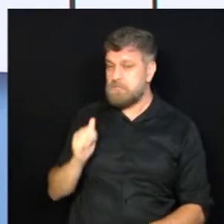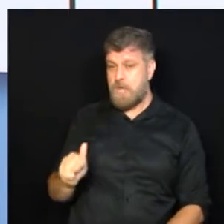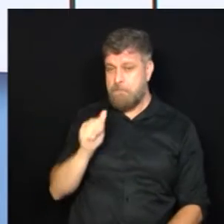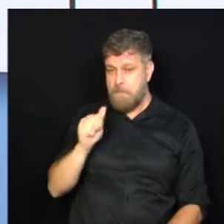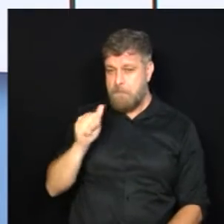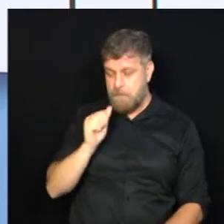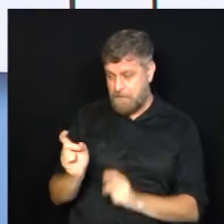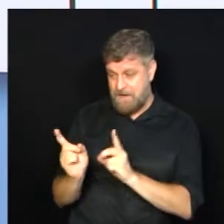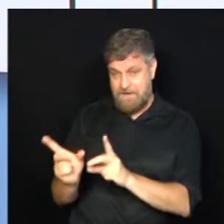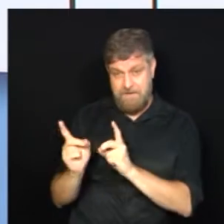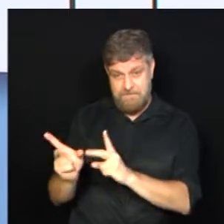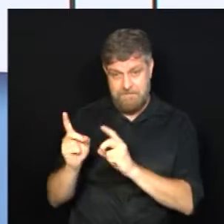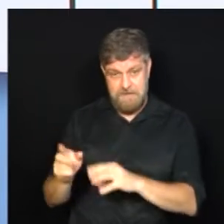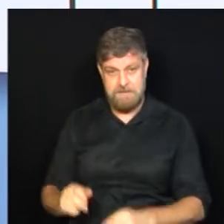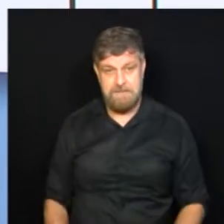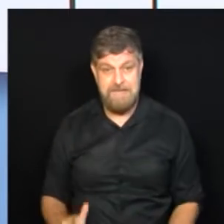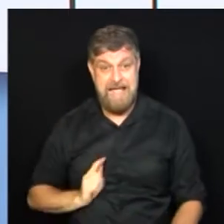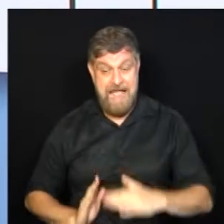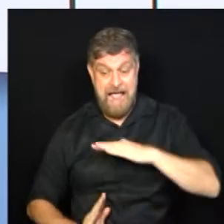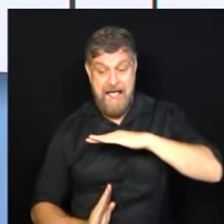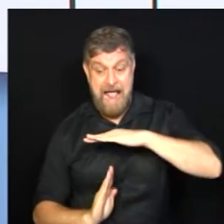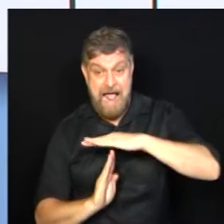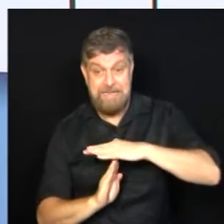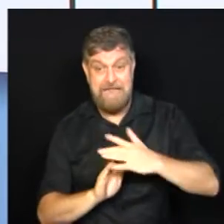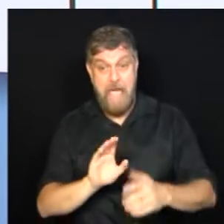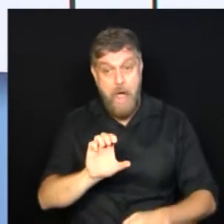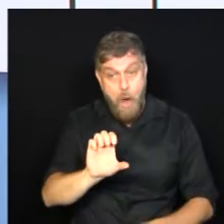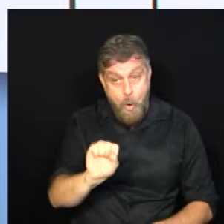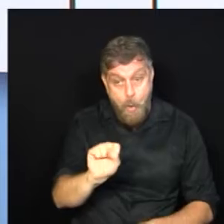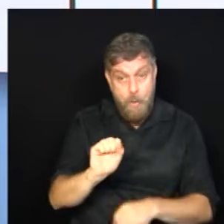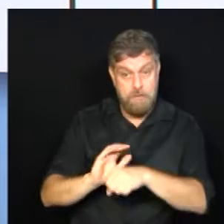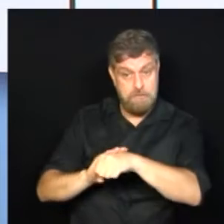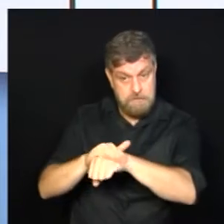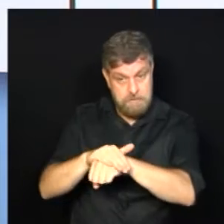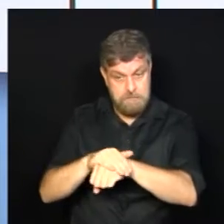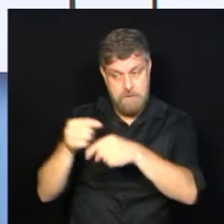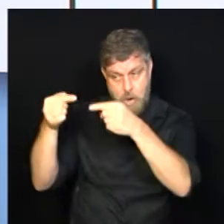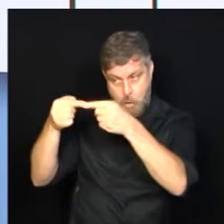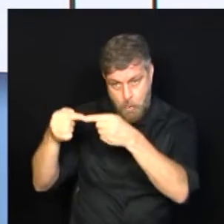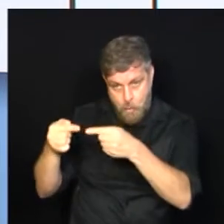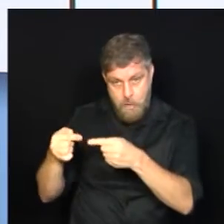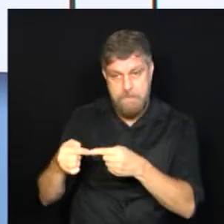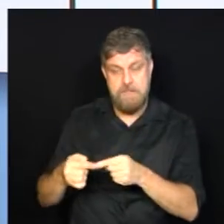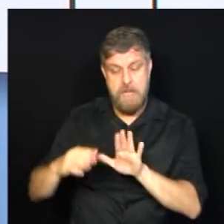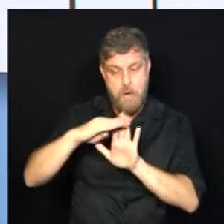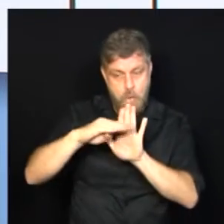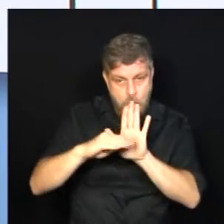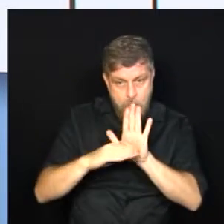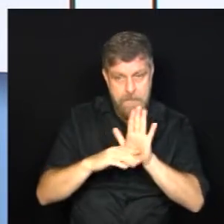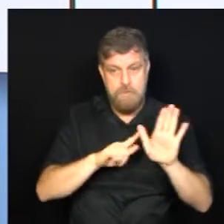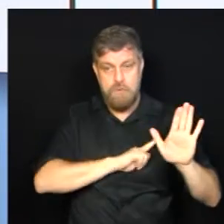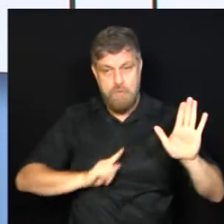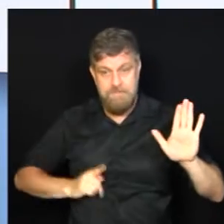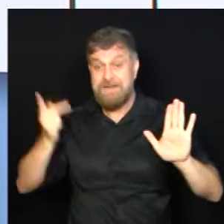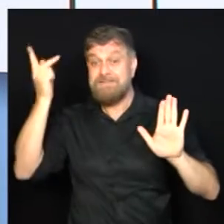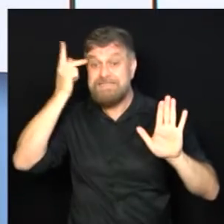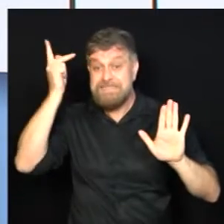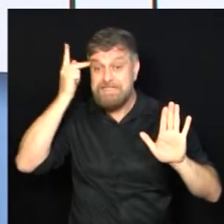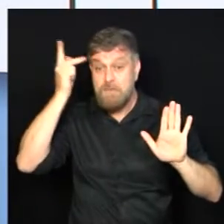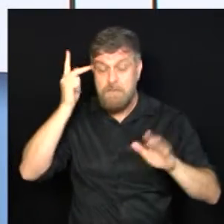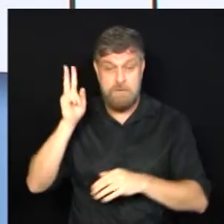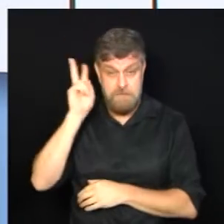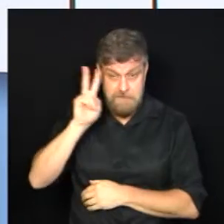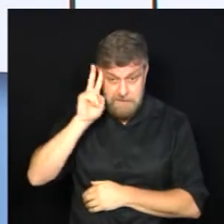nos estabelecimentos é até às 20 horas, de acordo com o Plano São Paulo. Lembrando que esses